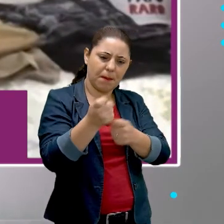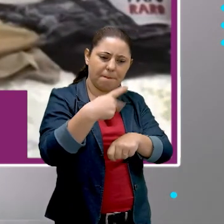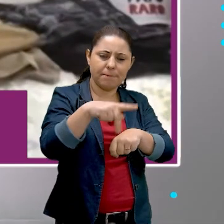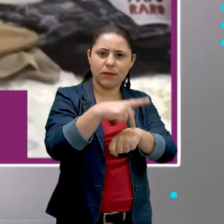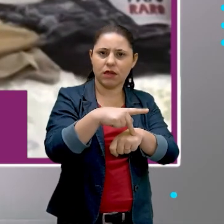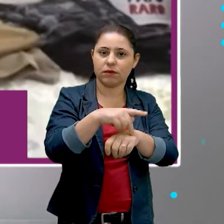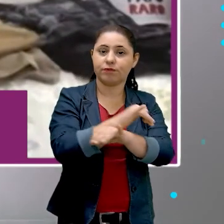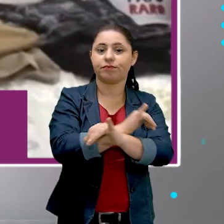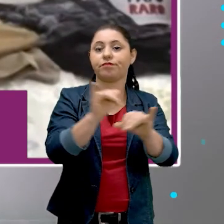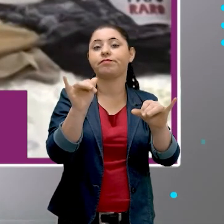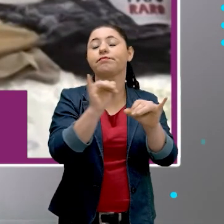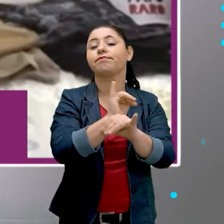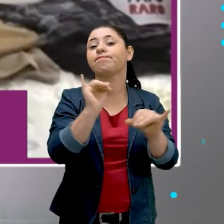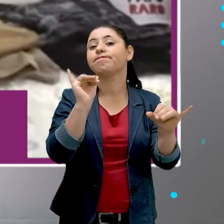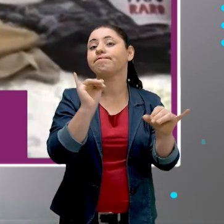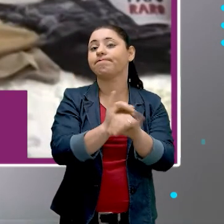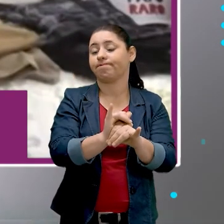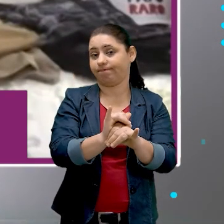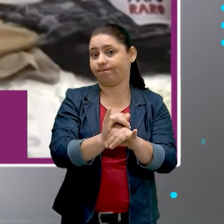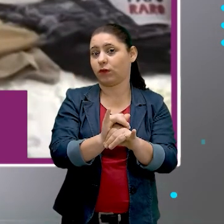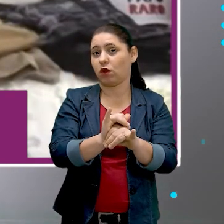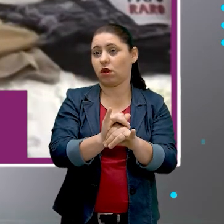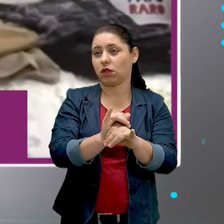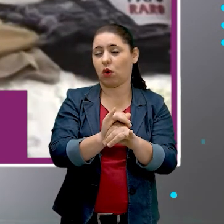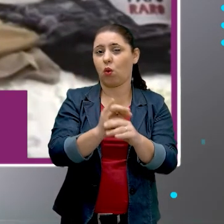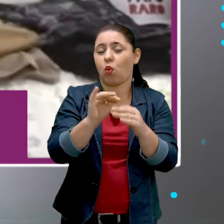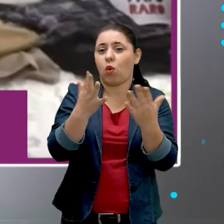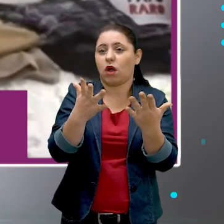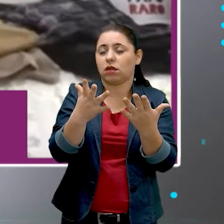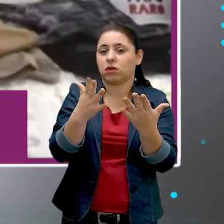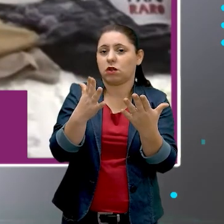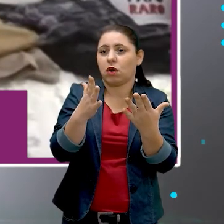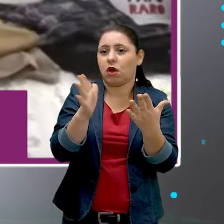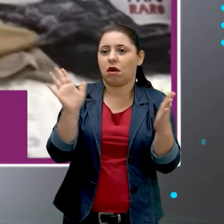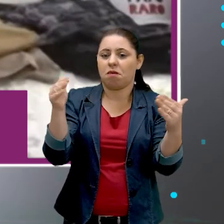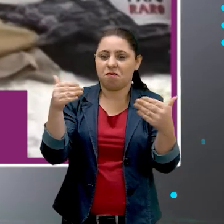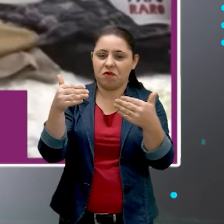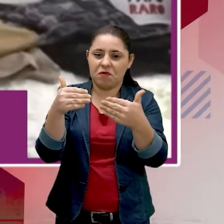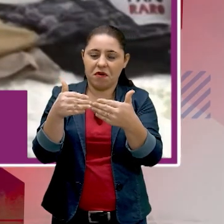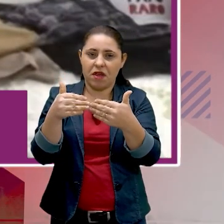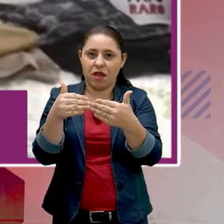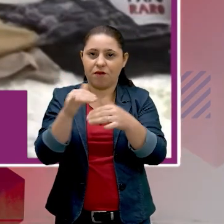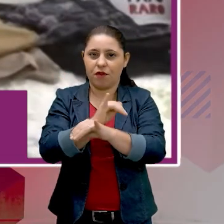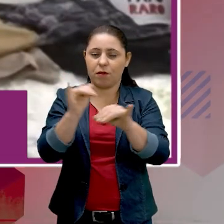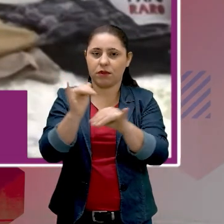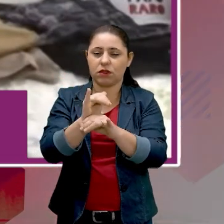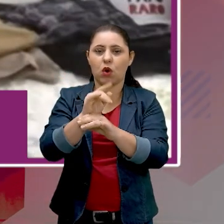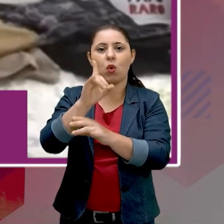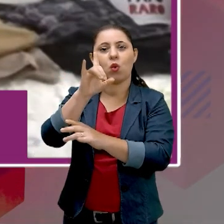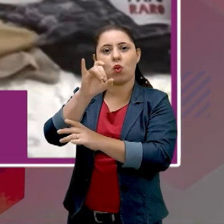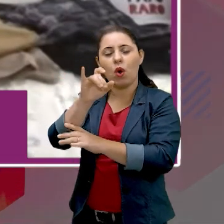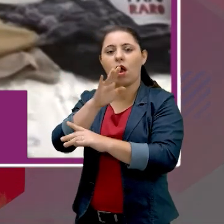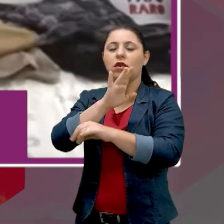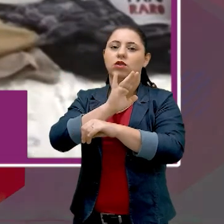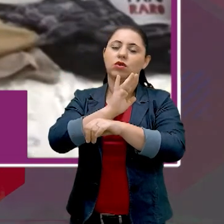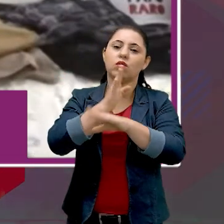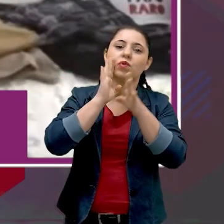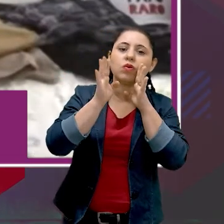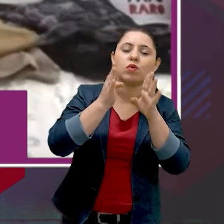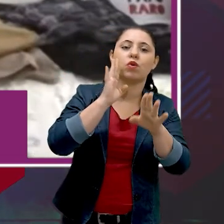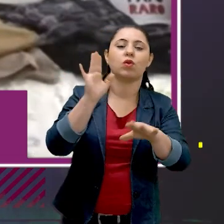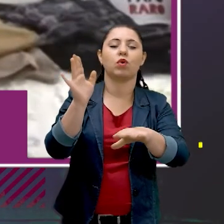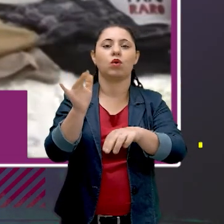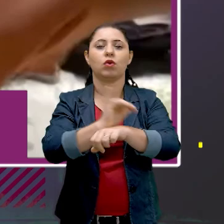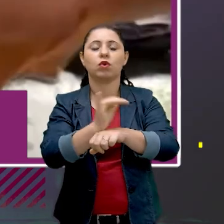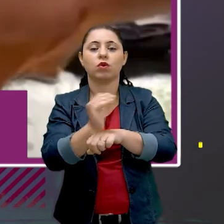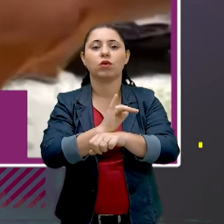país que nem a Rússia? Pela informação. Então, ao conter a informação, desestabilizou o WhatsApp, o YouTube, o Facebook, o